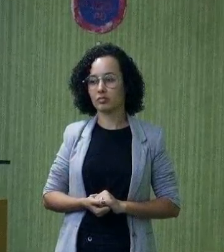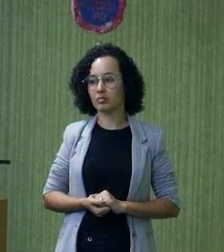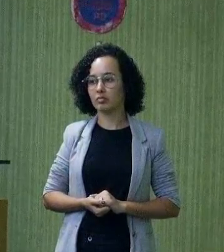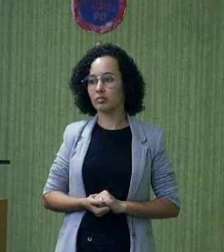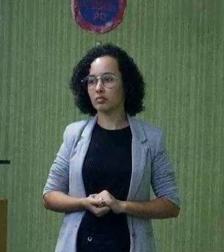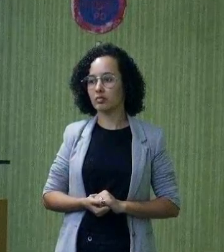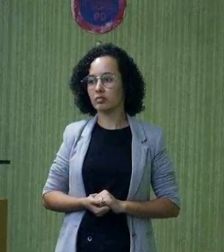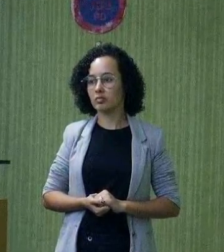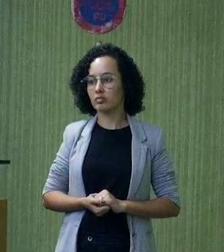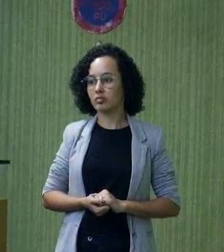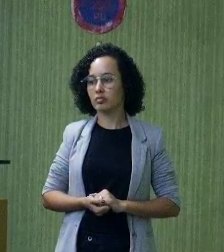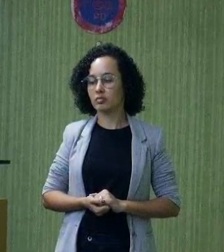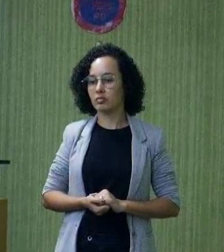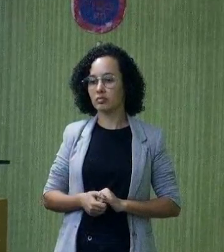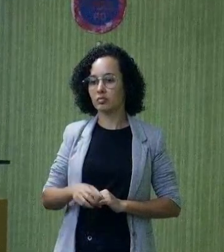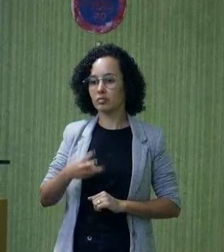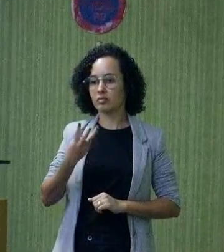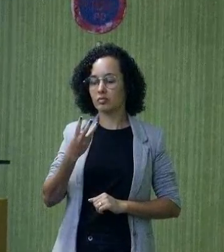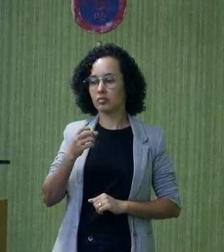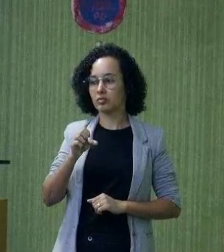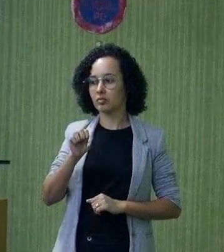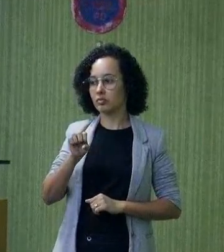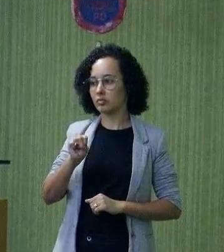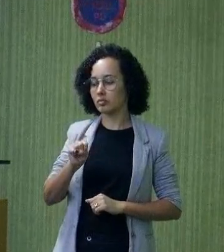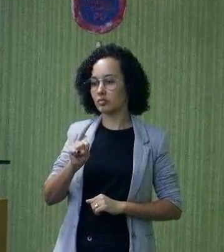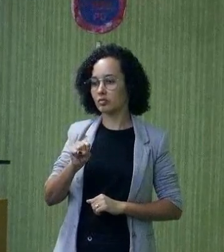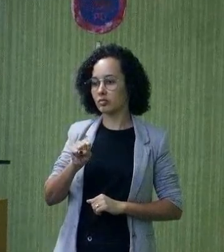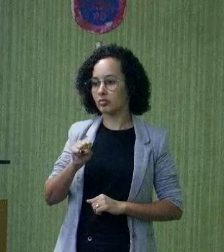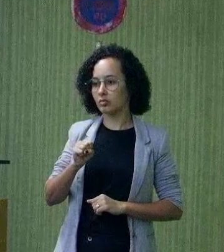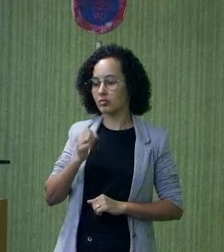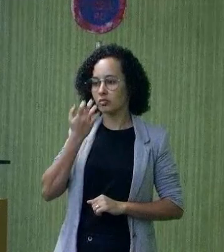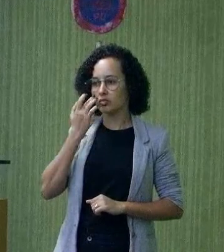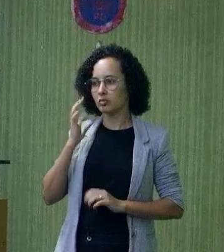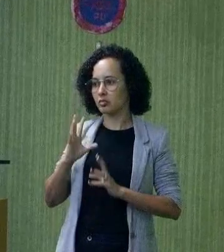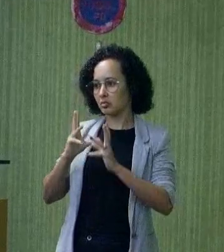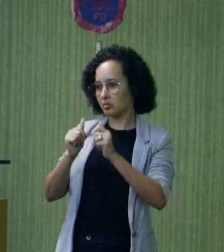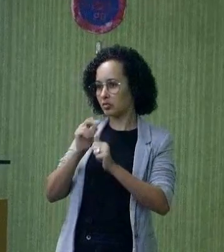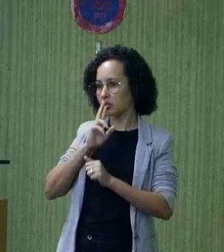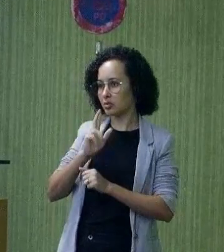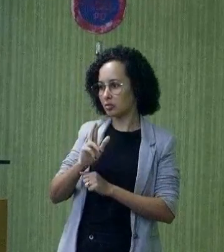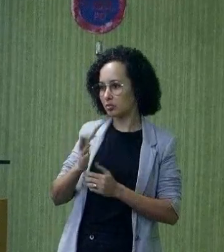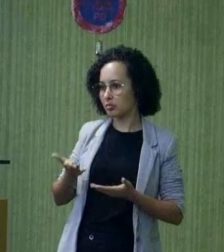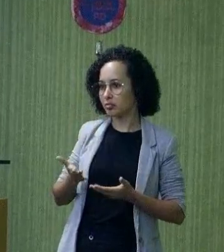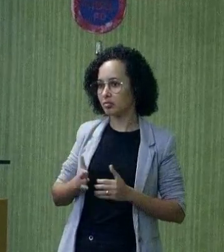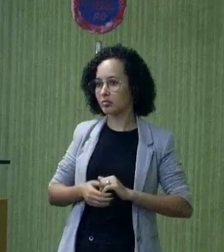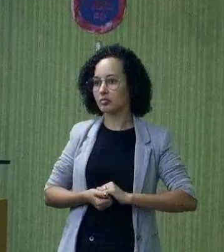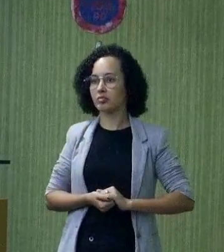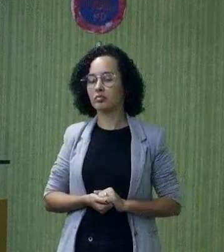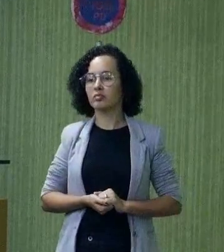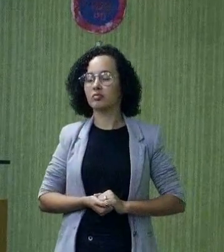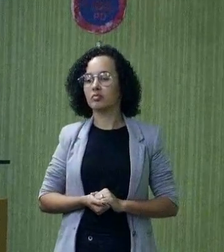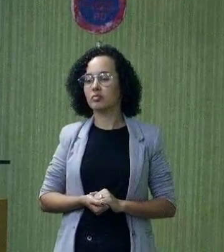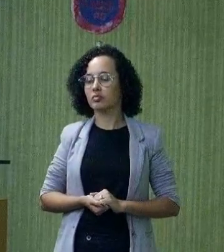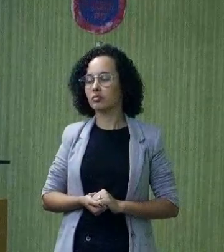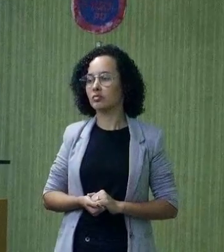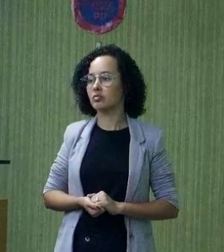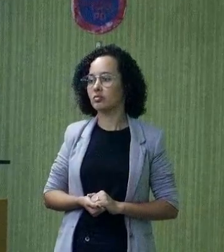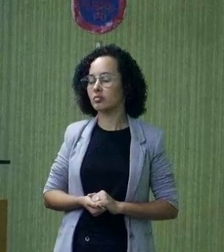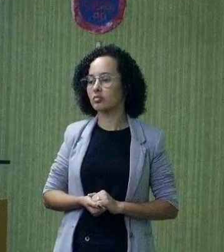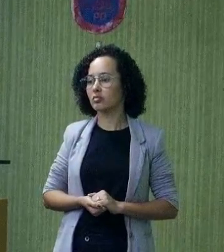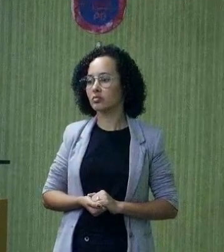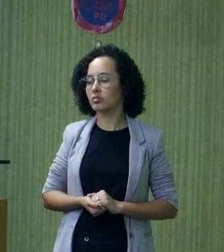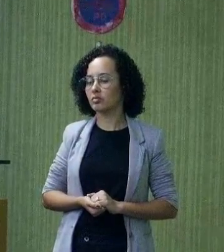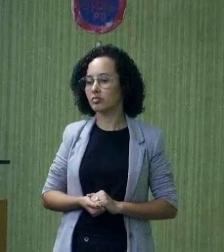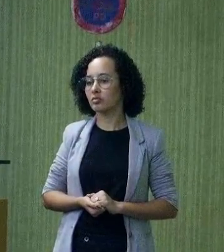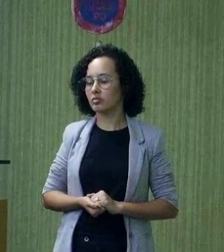alguém 38 vamos ver aqui eu acho que todos responderam né que coisa boa deixa eu ver como é que foram as